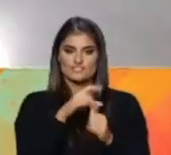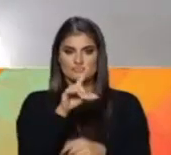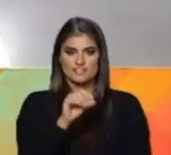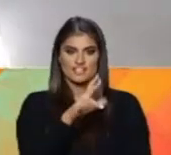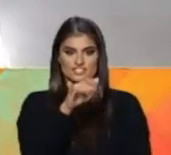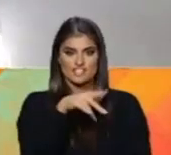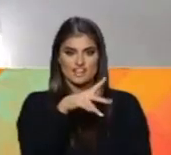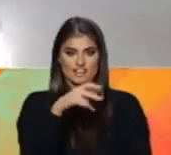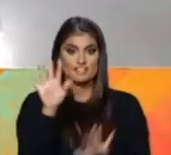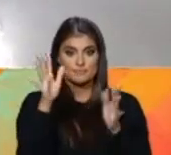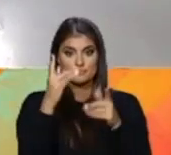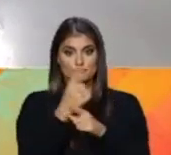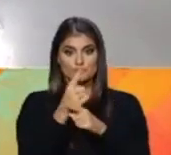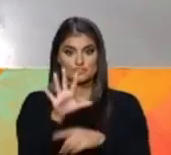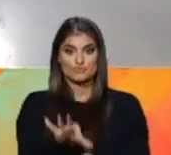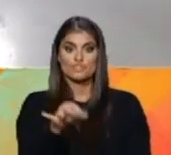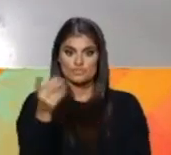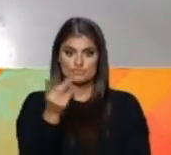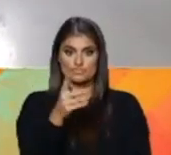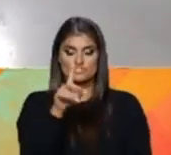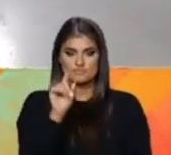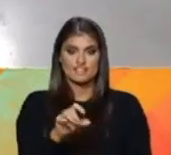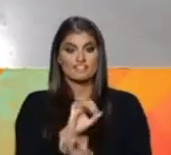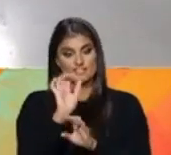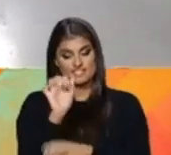também está de parabéns por ter escolhido, não é? Ah, sim, senhor.